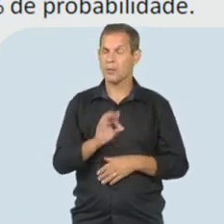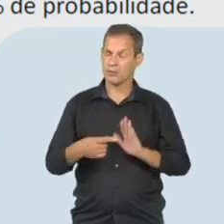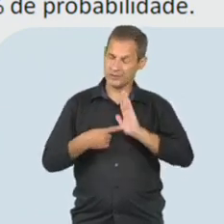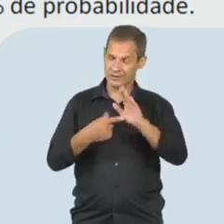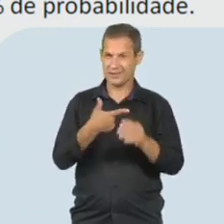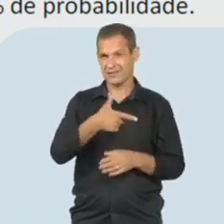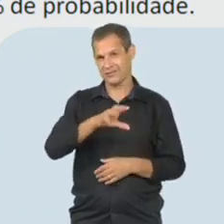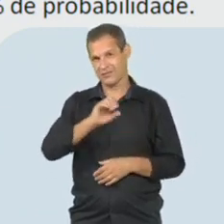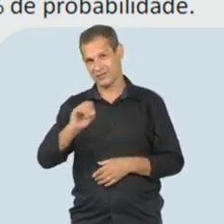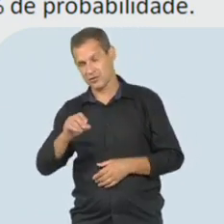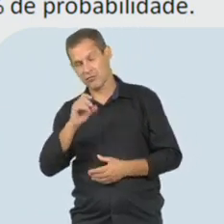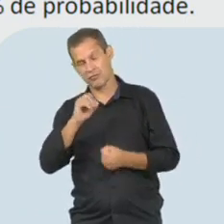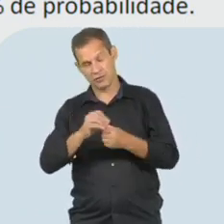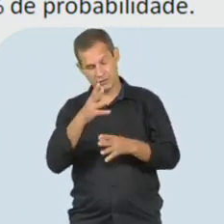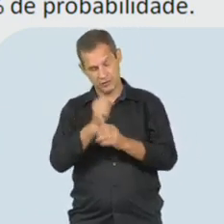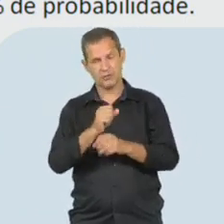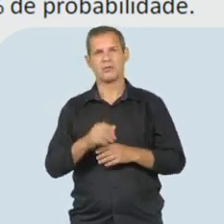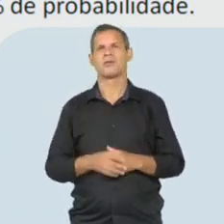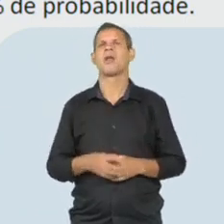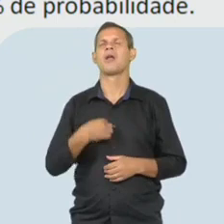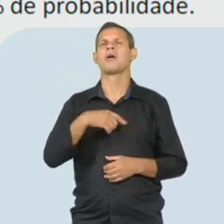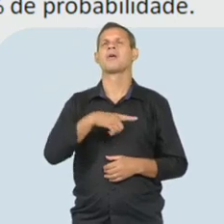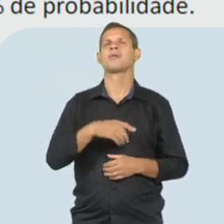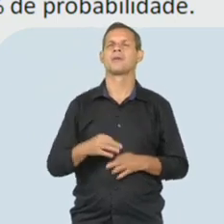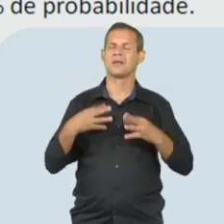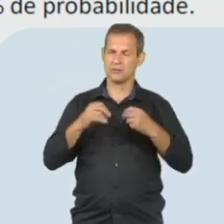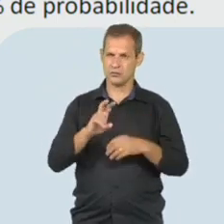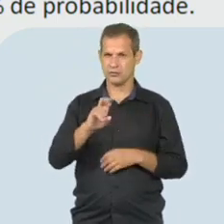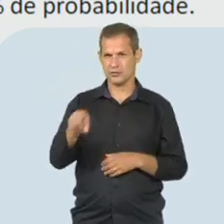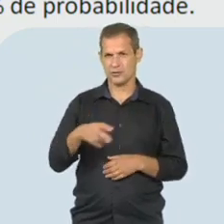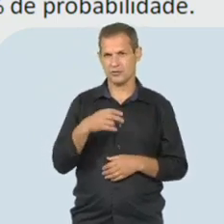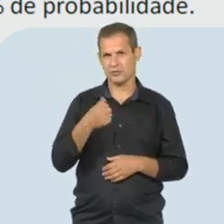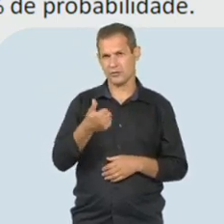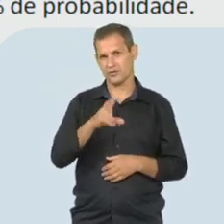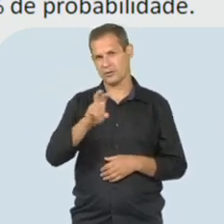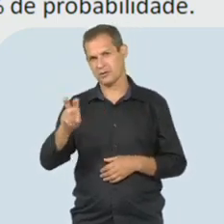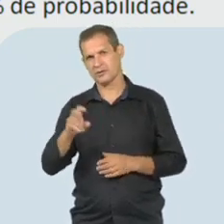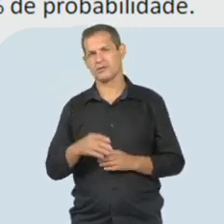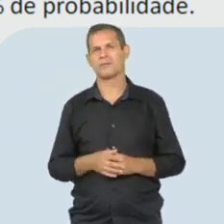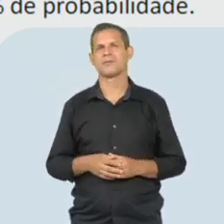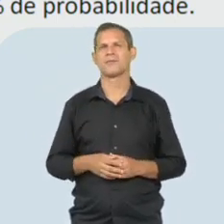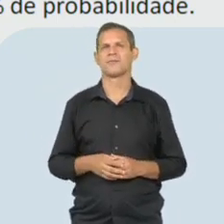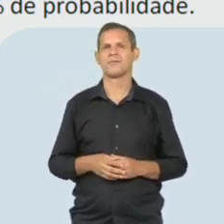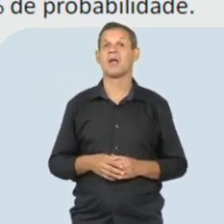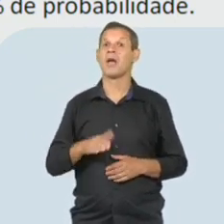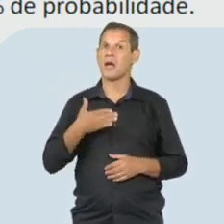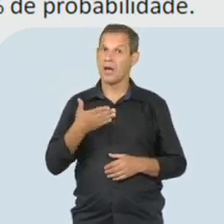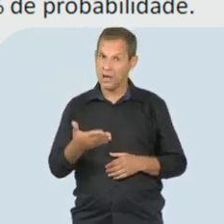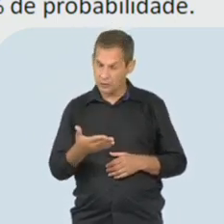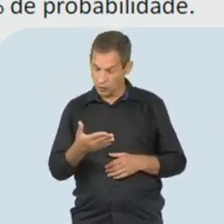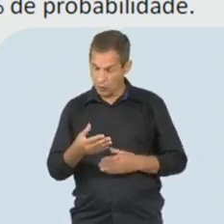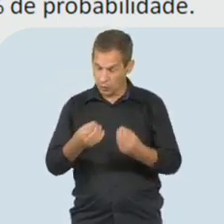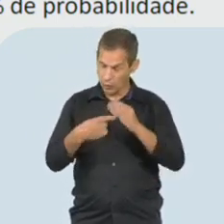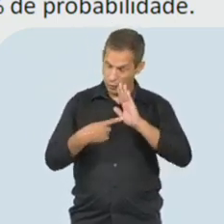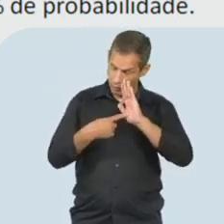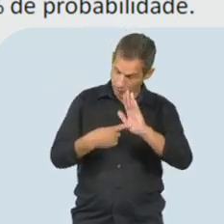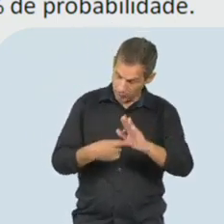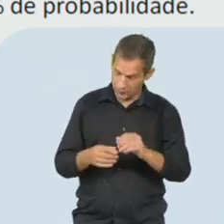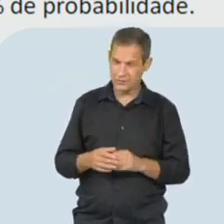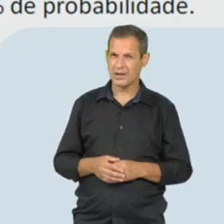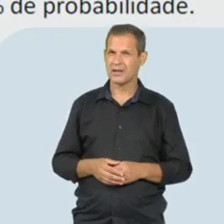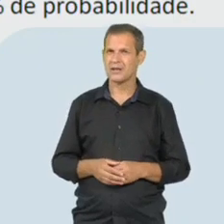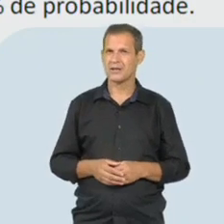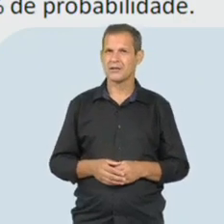20. Então, fazendo esse cálculo, eu tenho um total de 5,15. Portanto, como a amostra é de tamanho